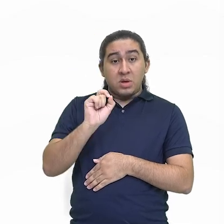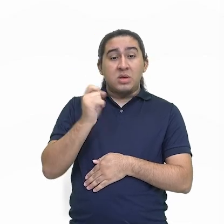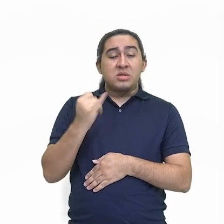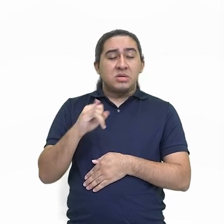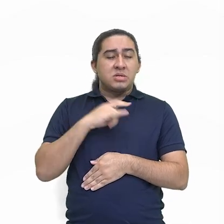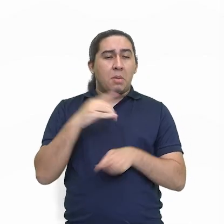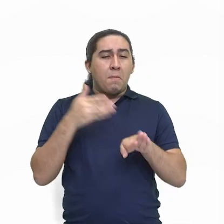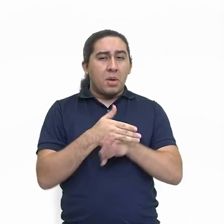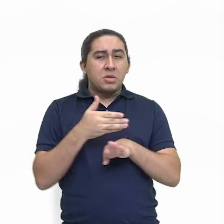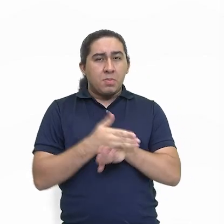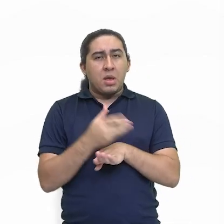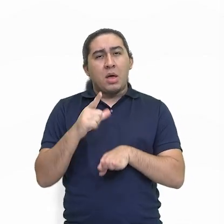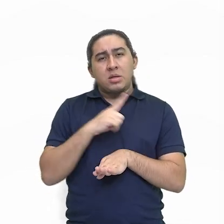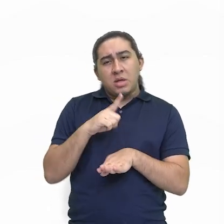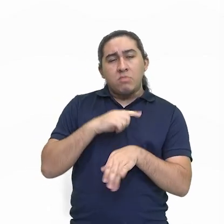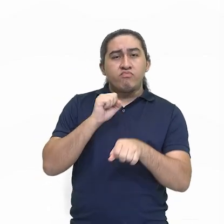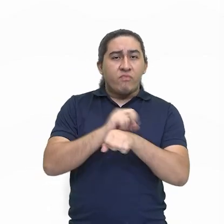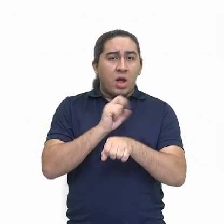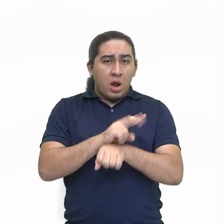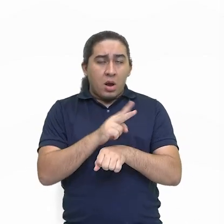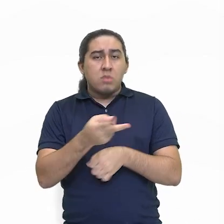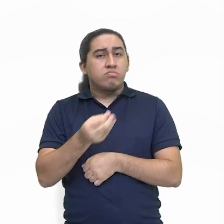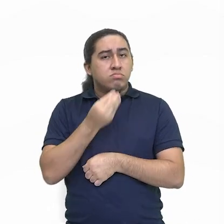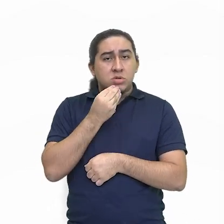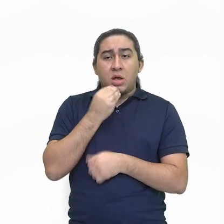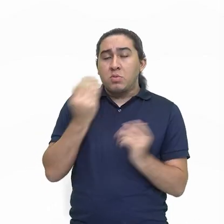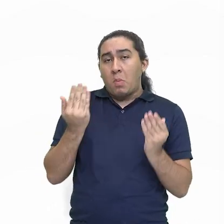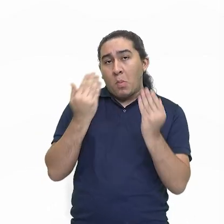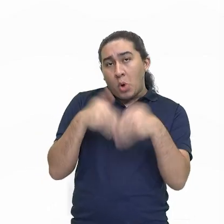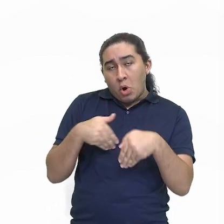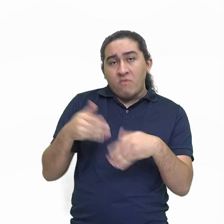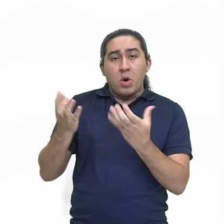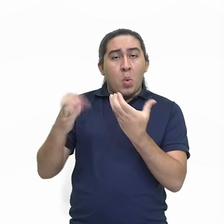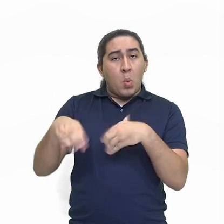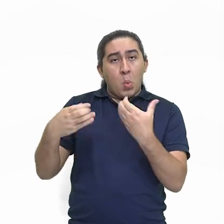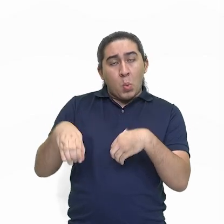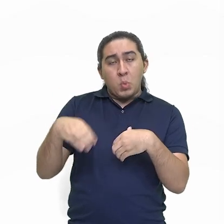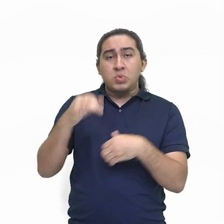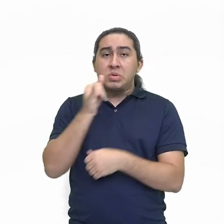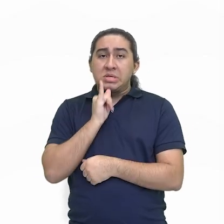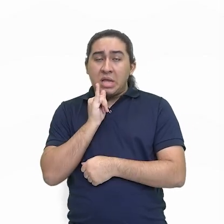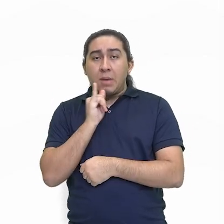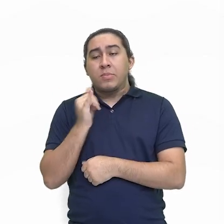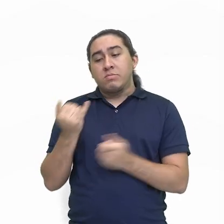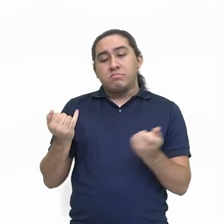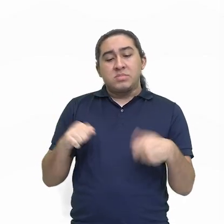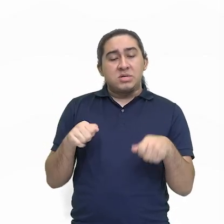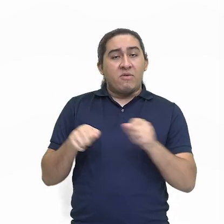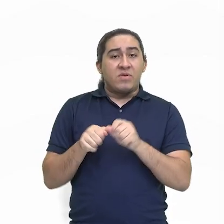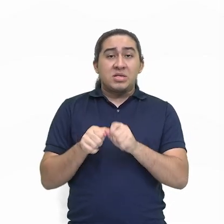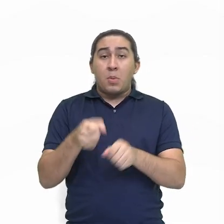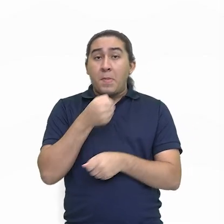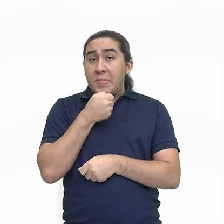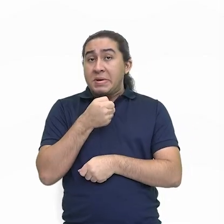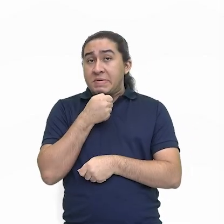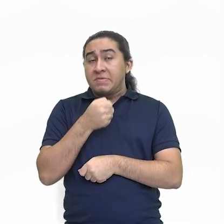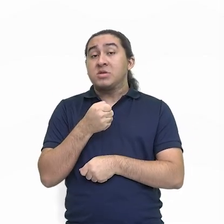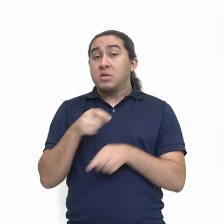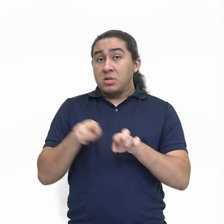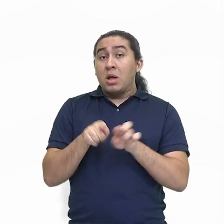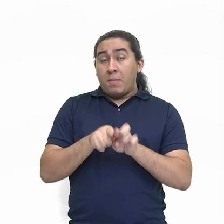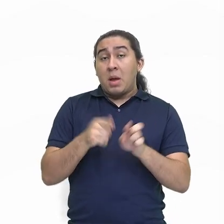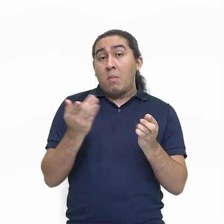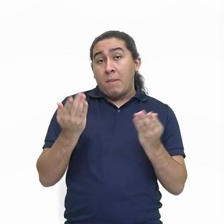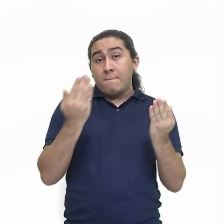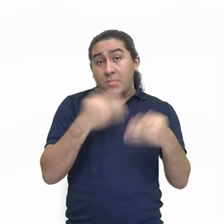processo seletivo, uma prova de concurso, ou você precisa fazer uma entrevista e uma